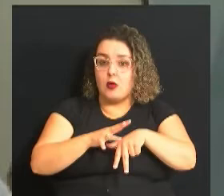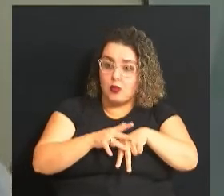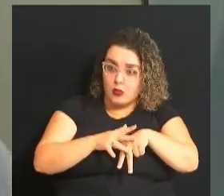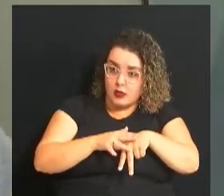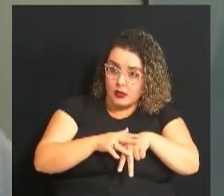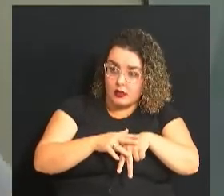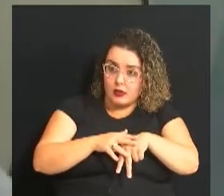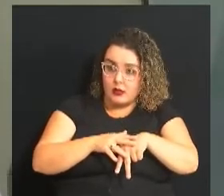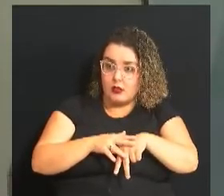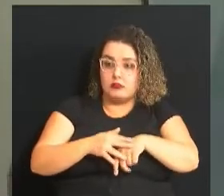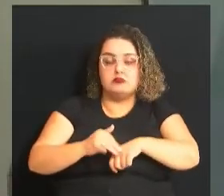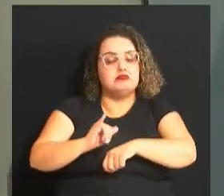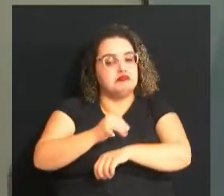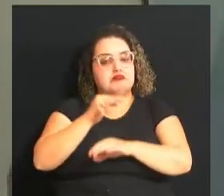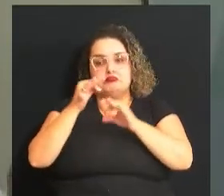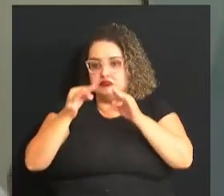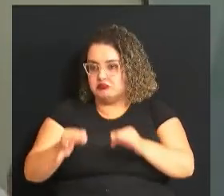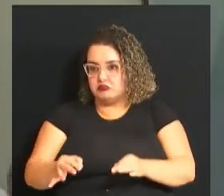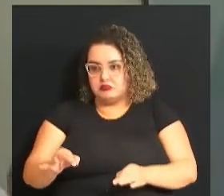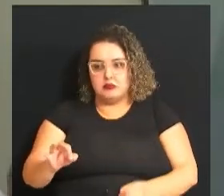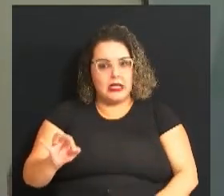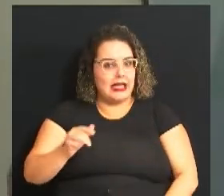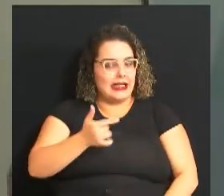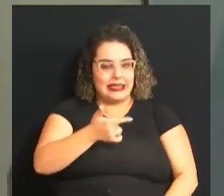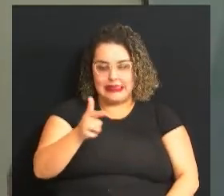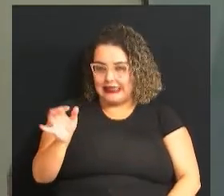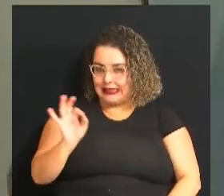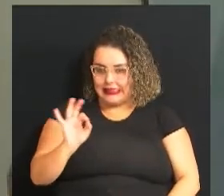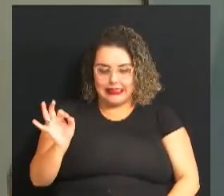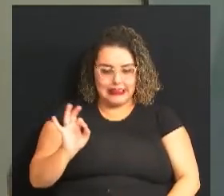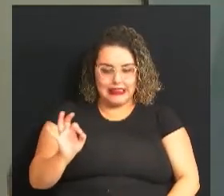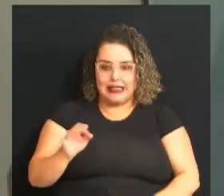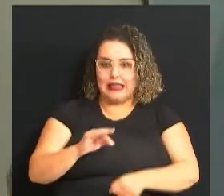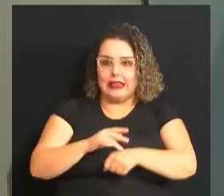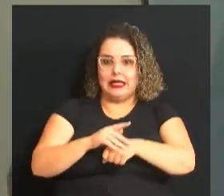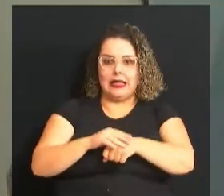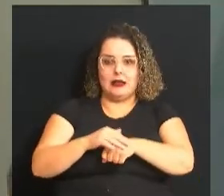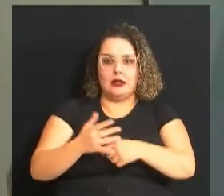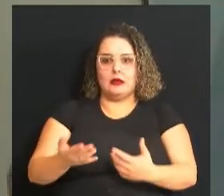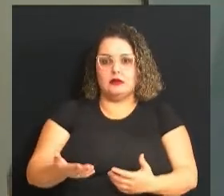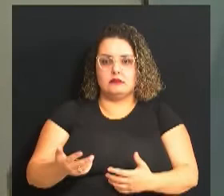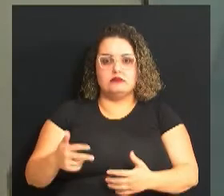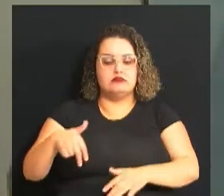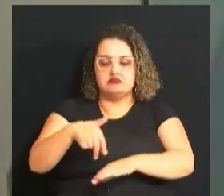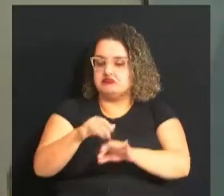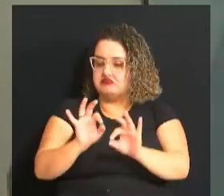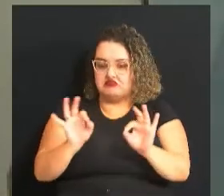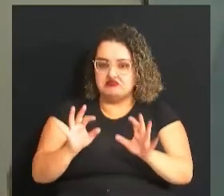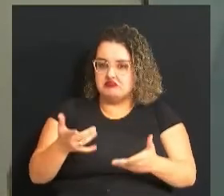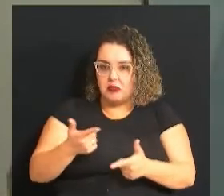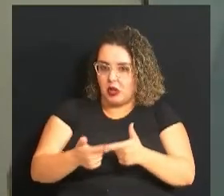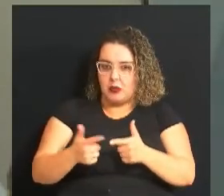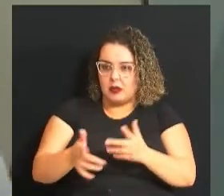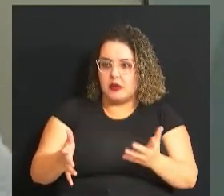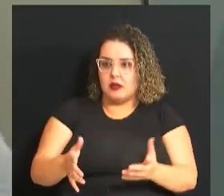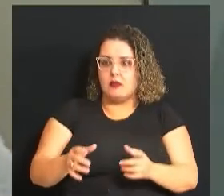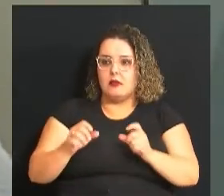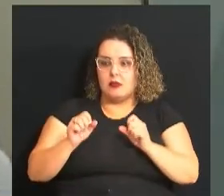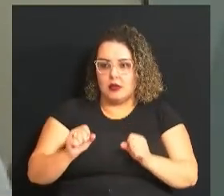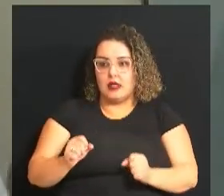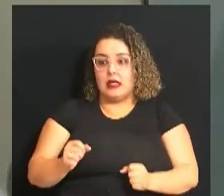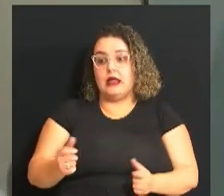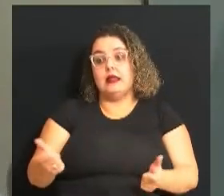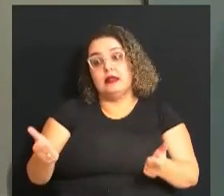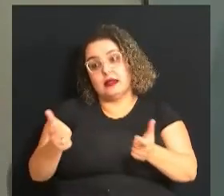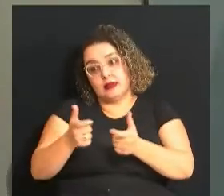peso adequado, não tem nenhuma outra doença, nenhuma outra exposição, ele pode sim buscar ajuda, e tem menos